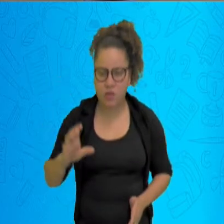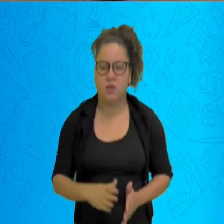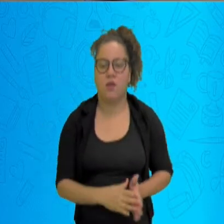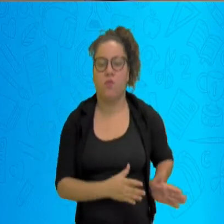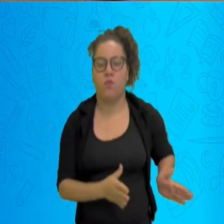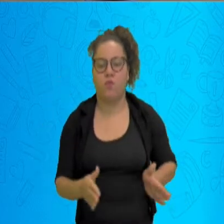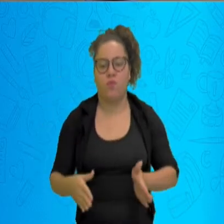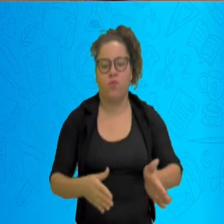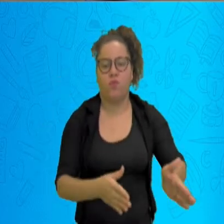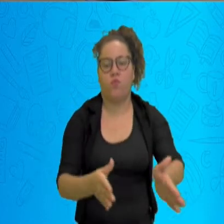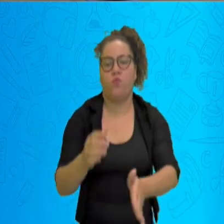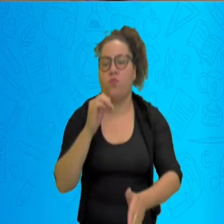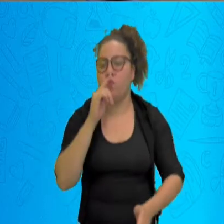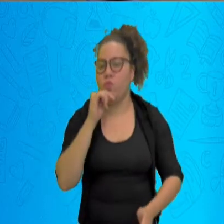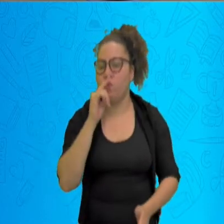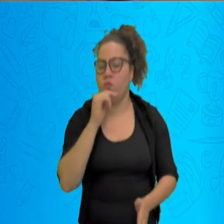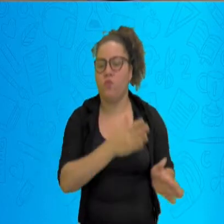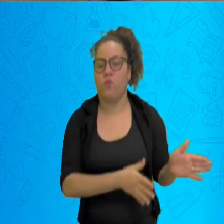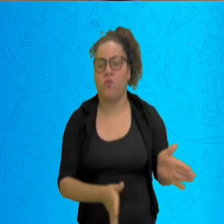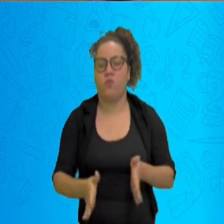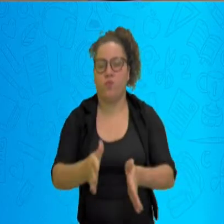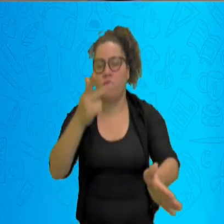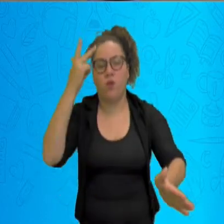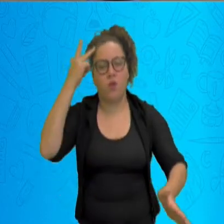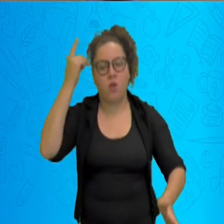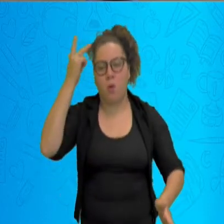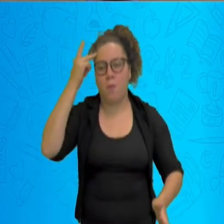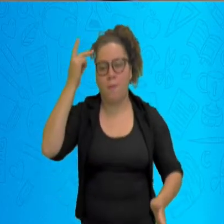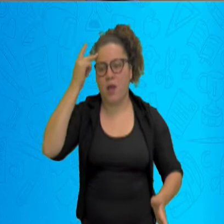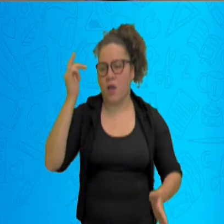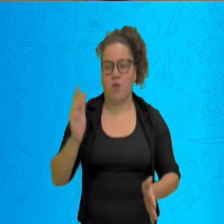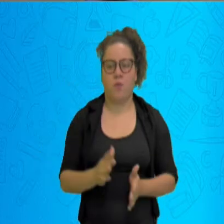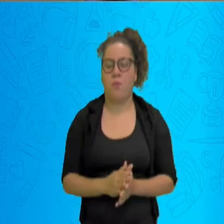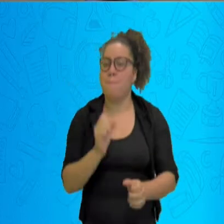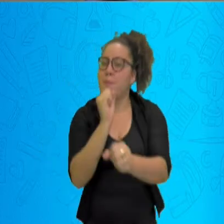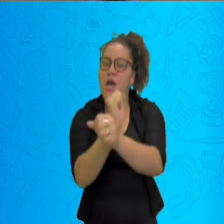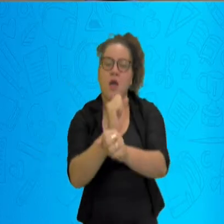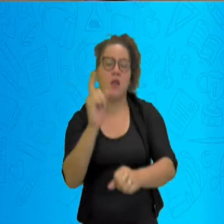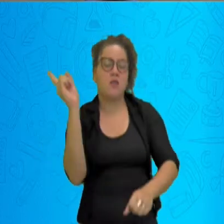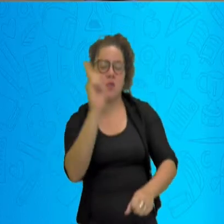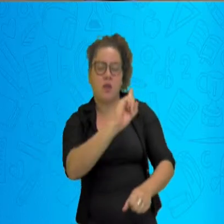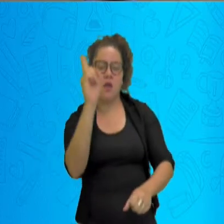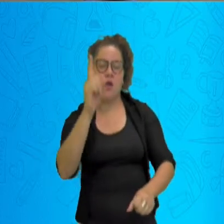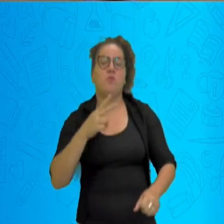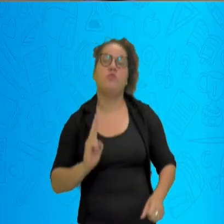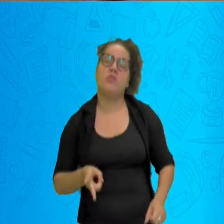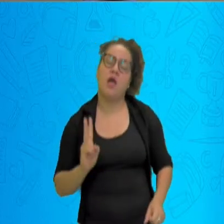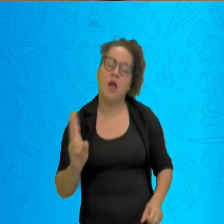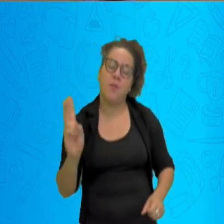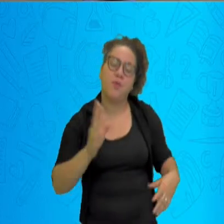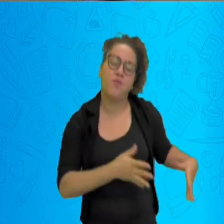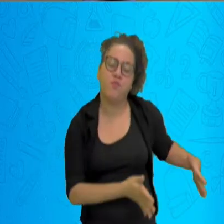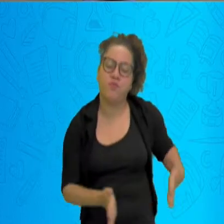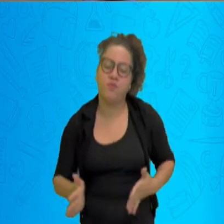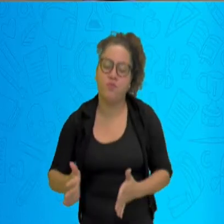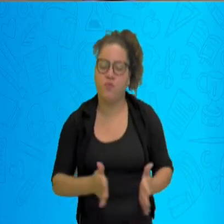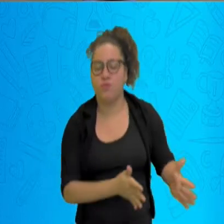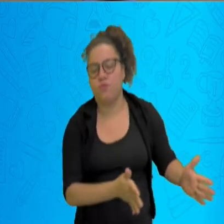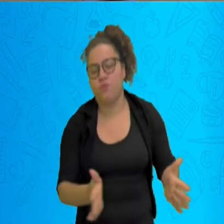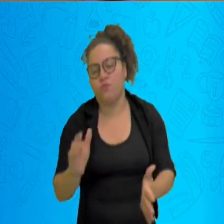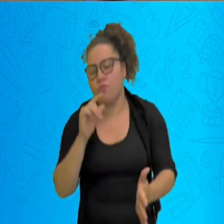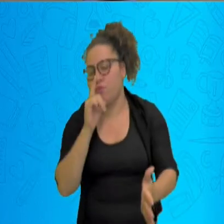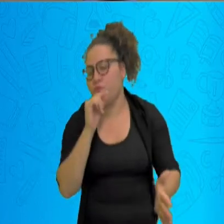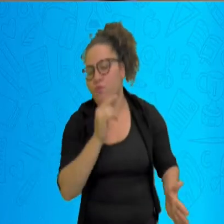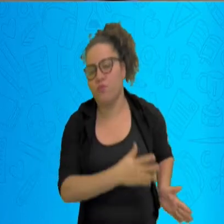curso dele é normal, ele não fica parado. Aquela água, ela está sempre passando e